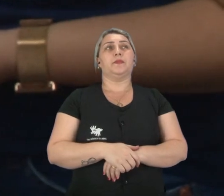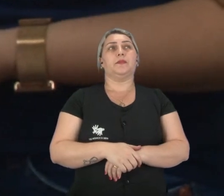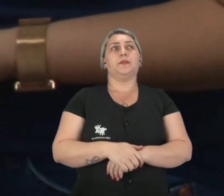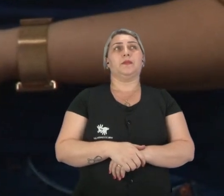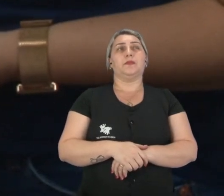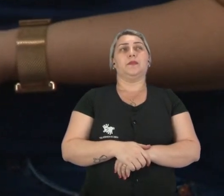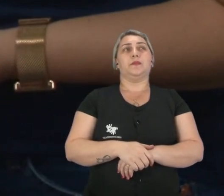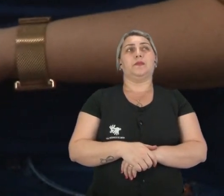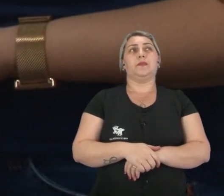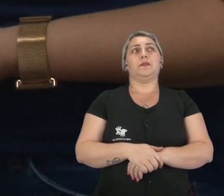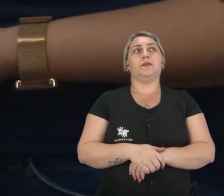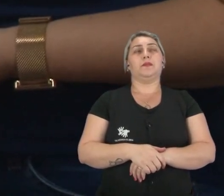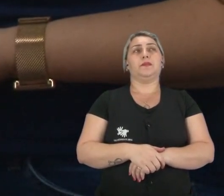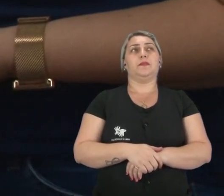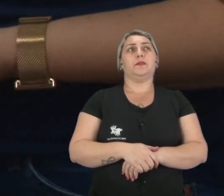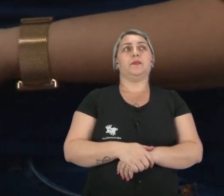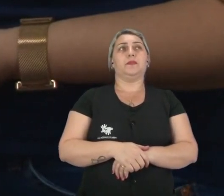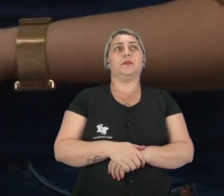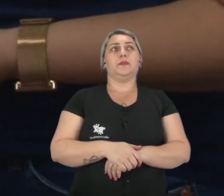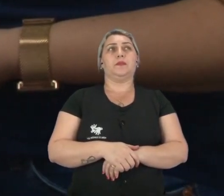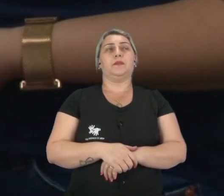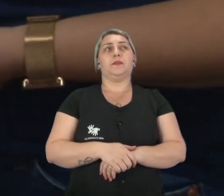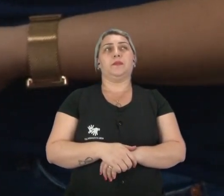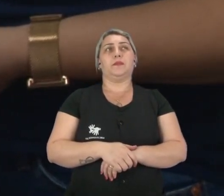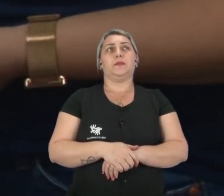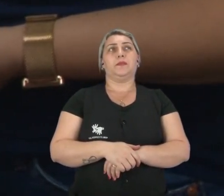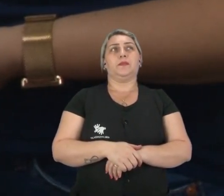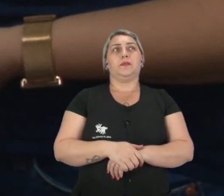E aqui, ó, 1,48,